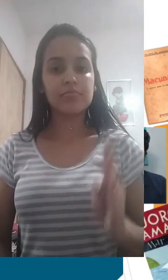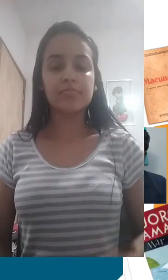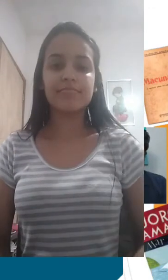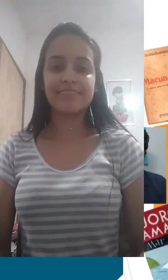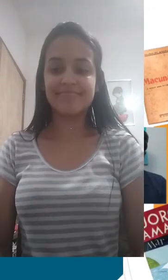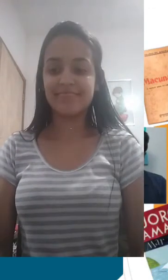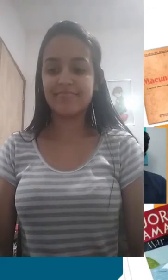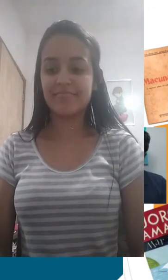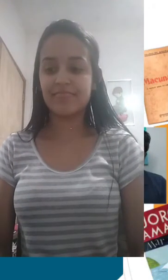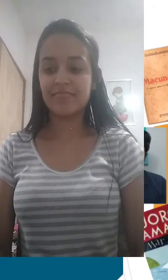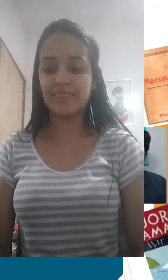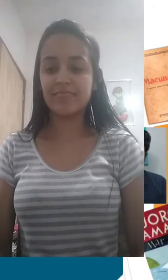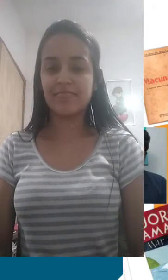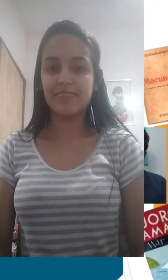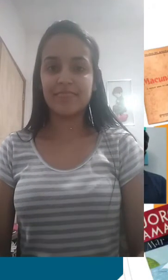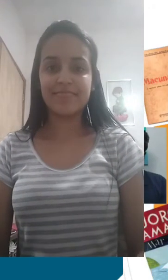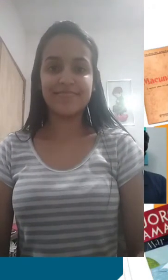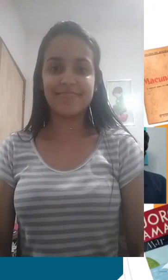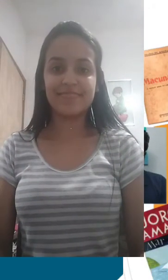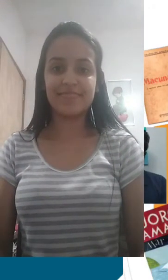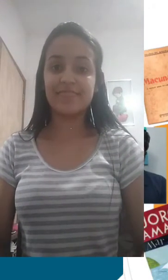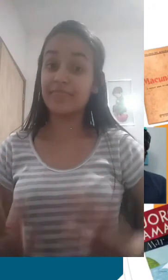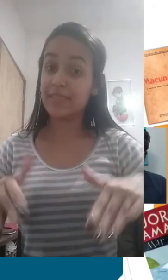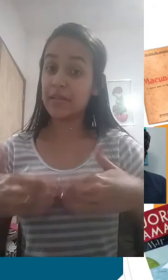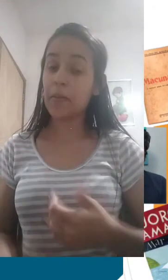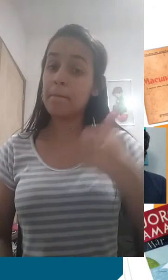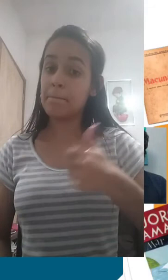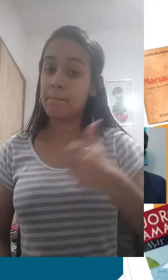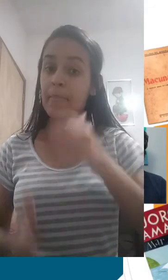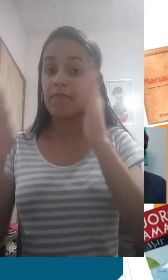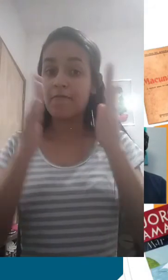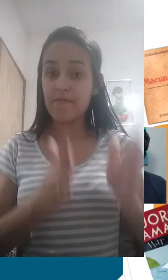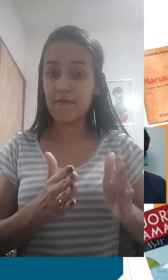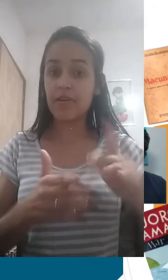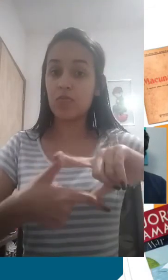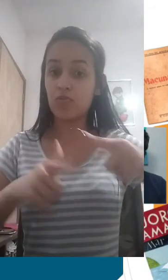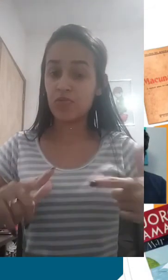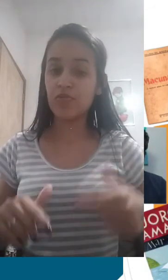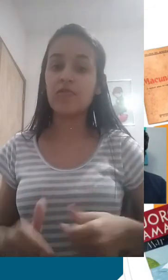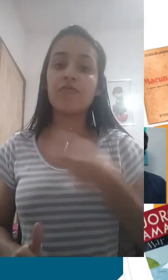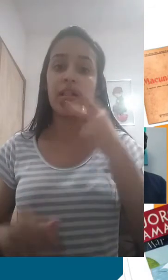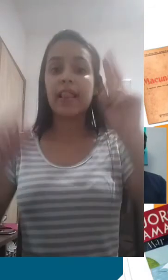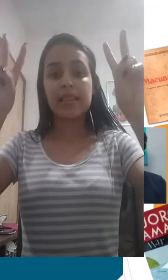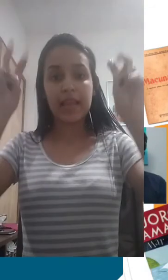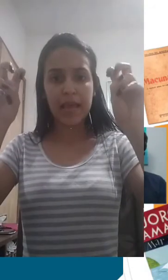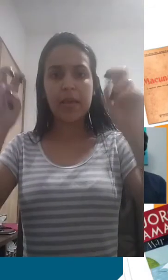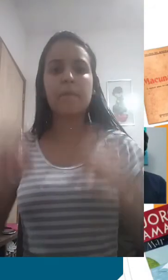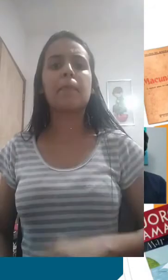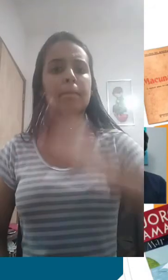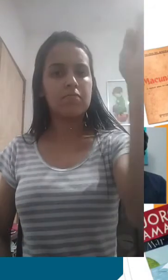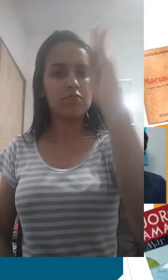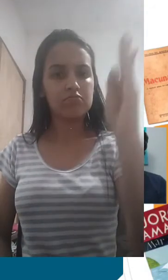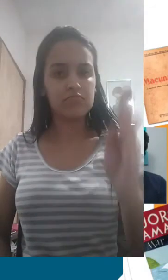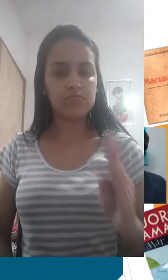esse motivo, a primeira fase modernista priorizou temas pautados no nacionalismo, portanto